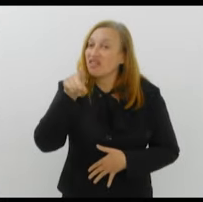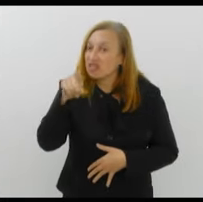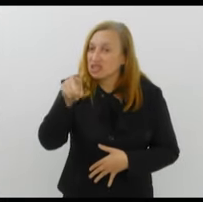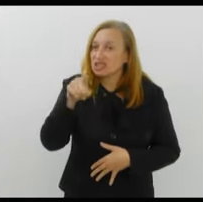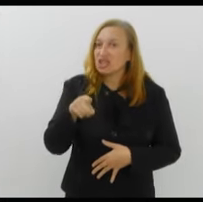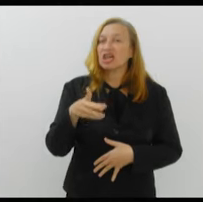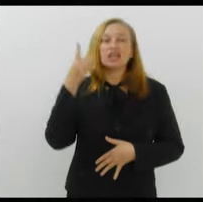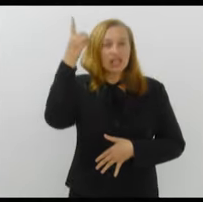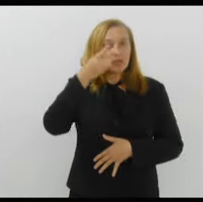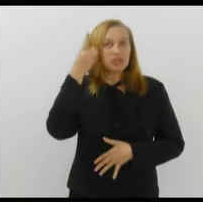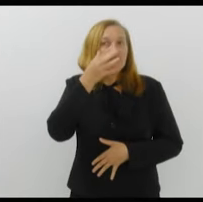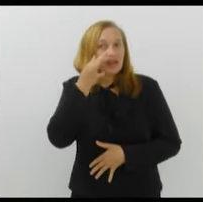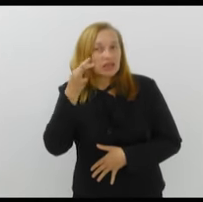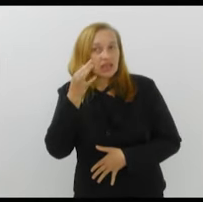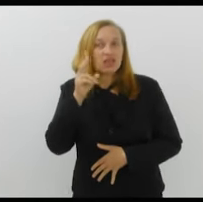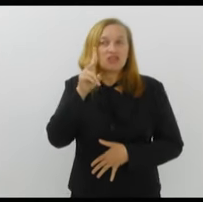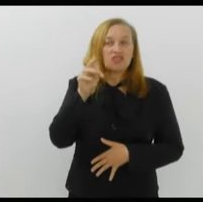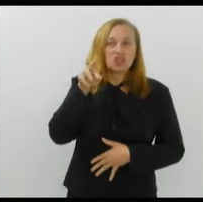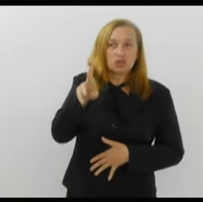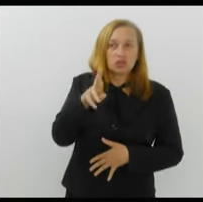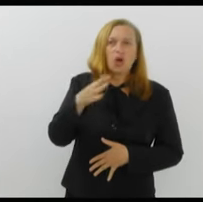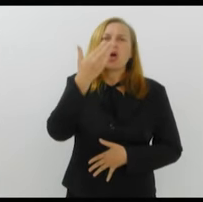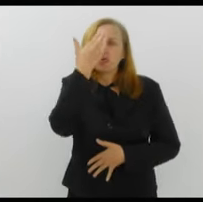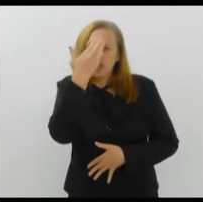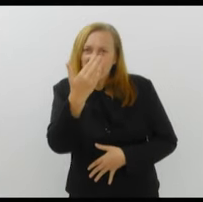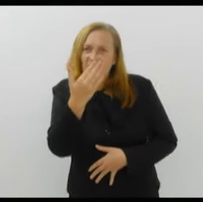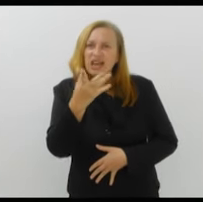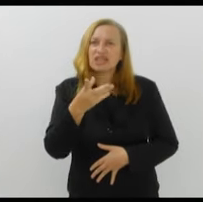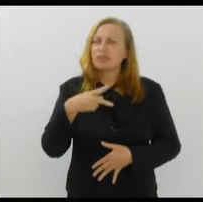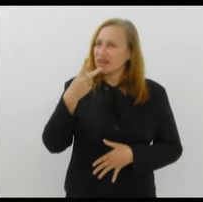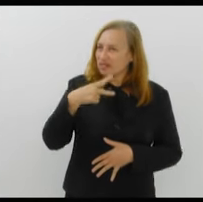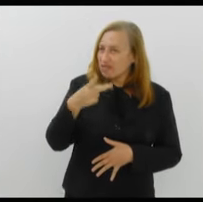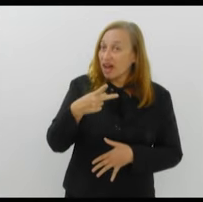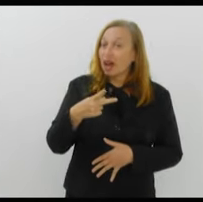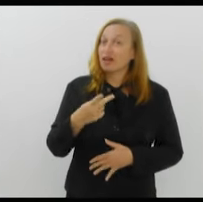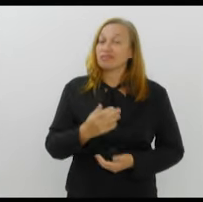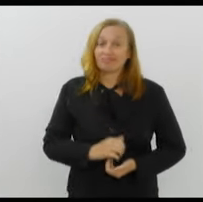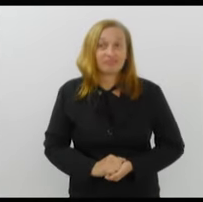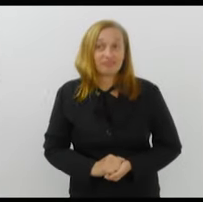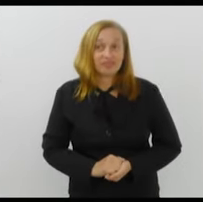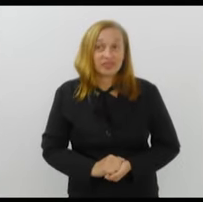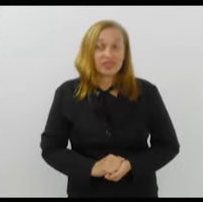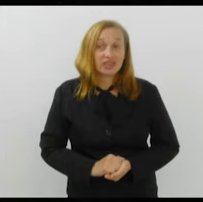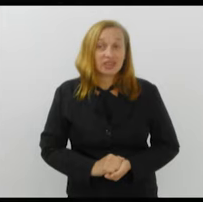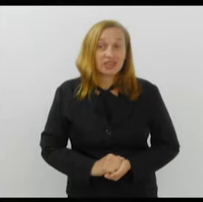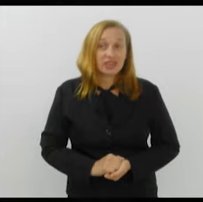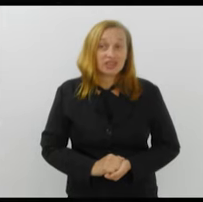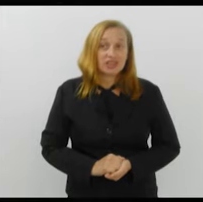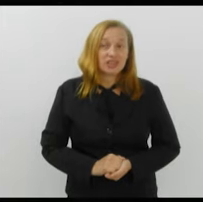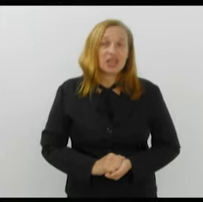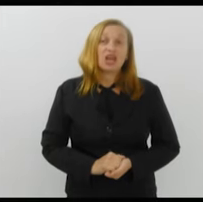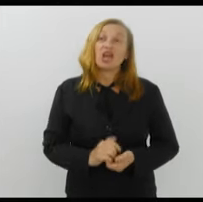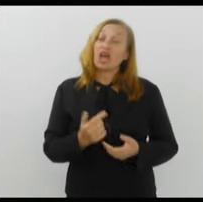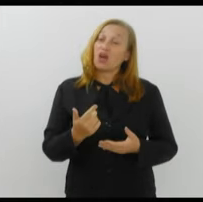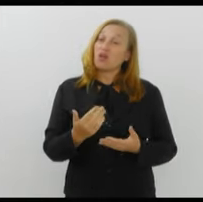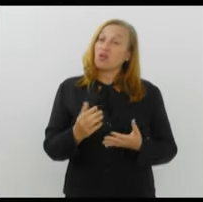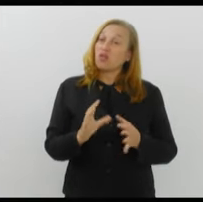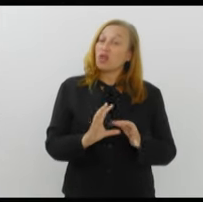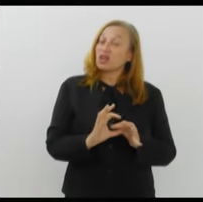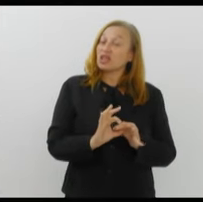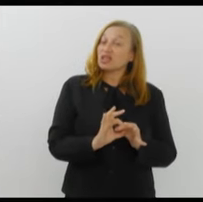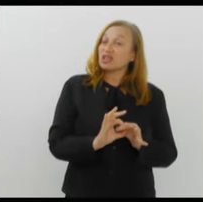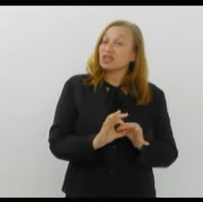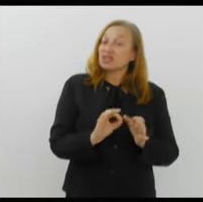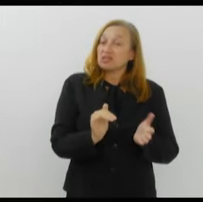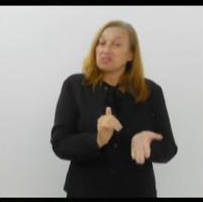deputado Vitor Júnior. Muito obrigado pela deferência, deputado, que inclusive eu vou dispensar o seu pedido, porque eu estou aqui